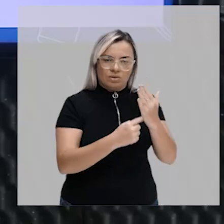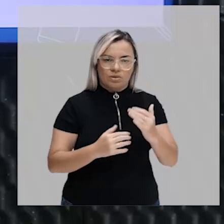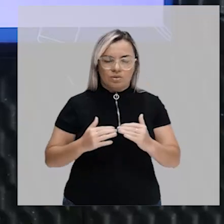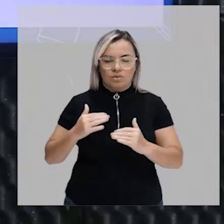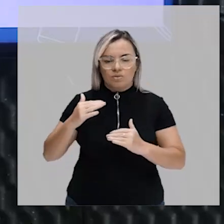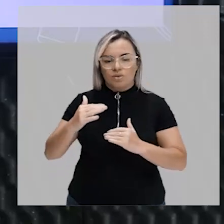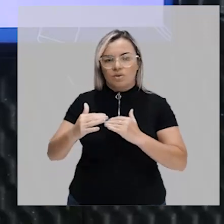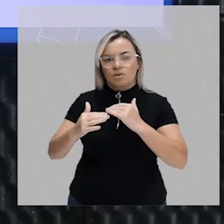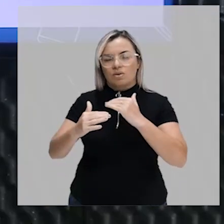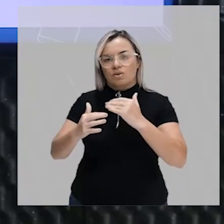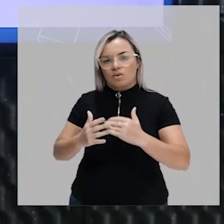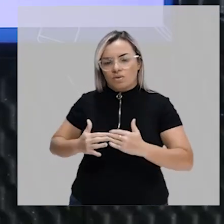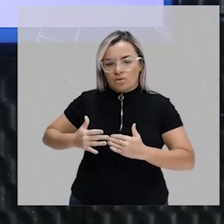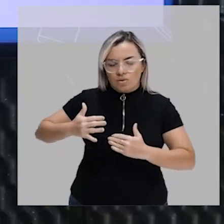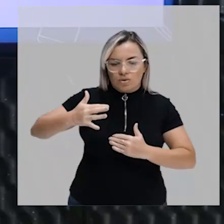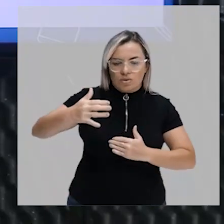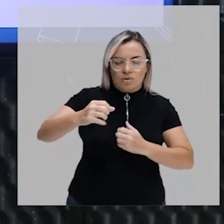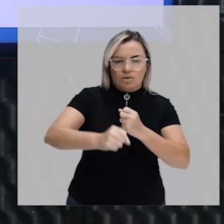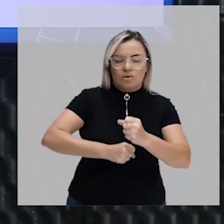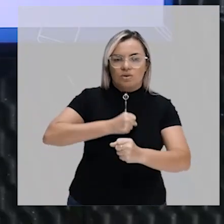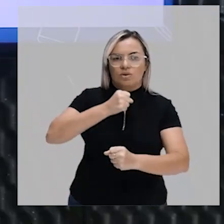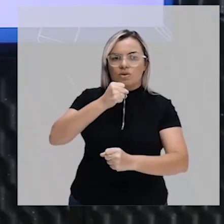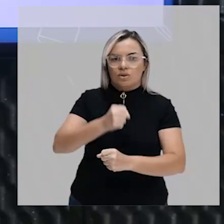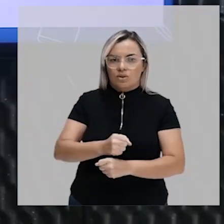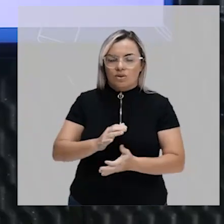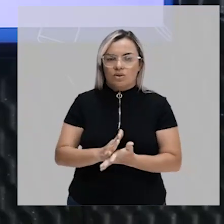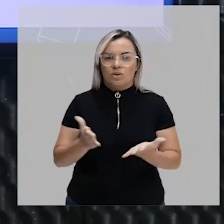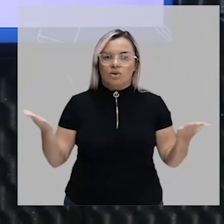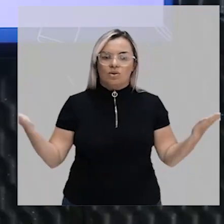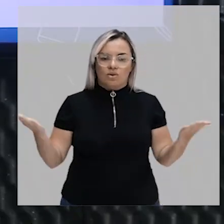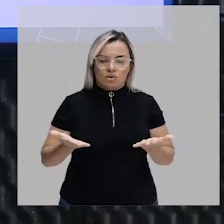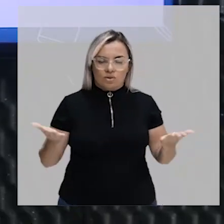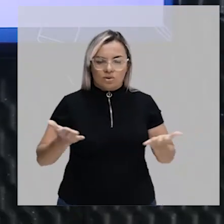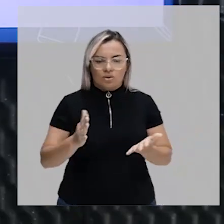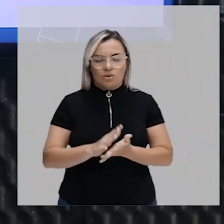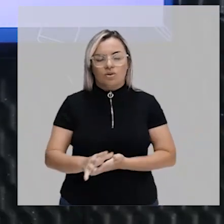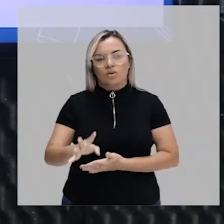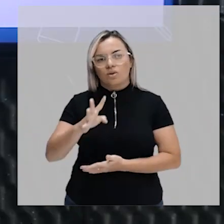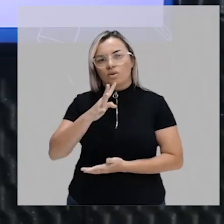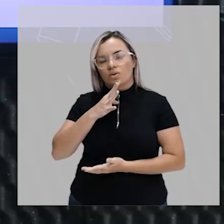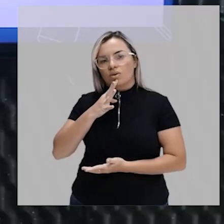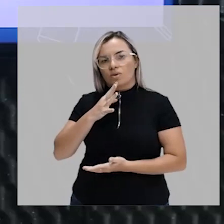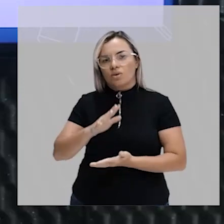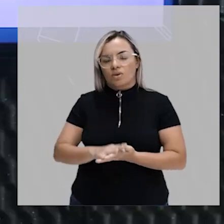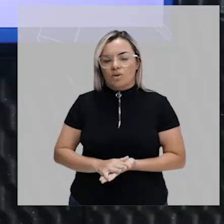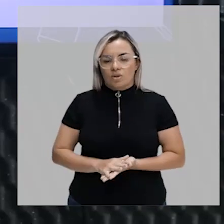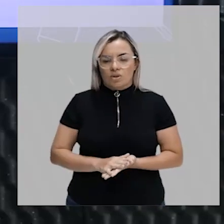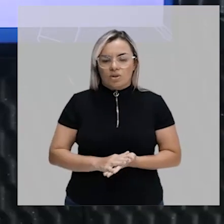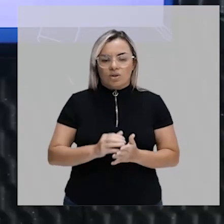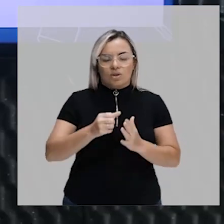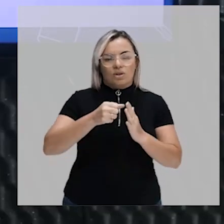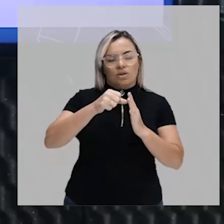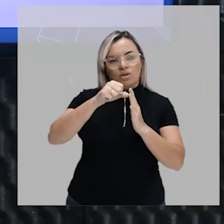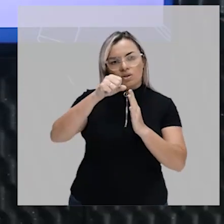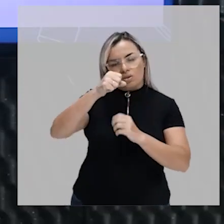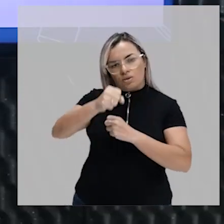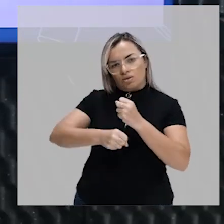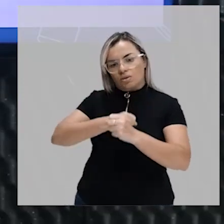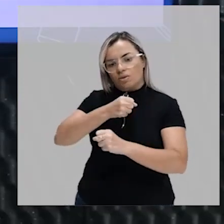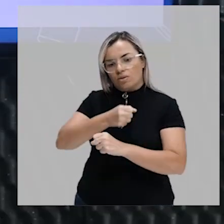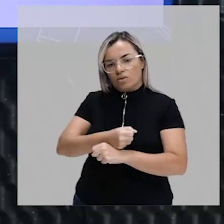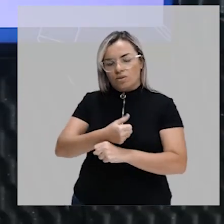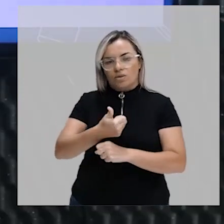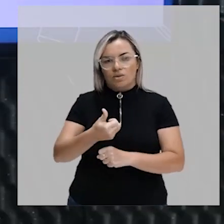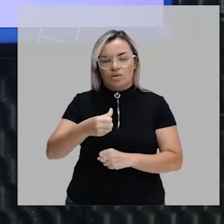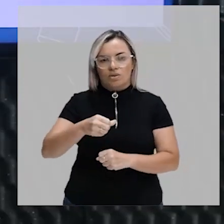e a atual, né, ela foi proposta, que nós conhecemos hoje, em 1970, como o próprio texto diz, tá certo? Que divide o